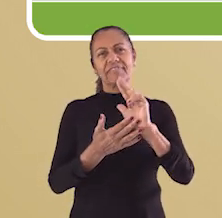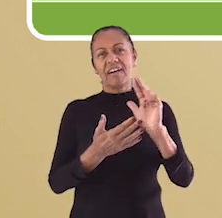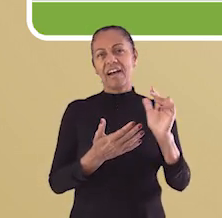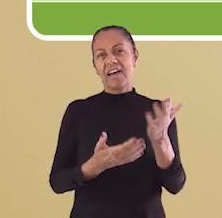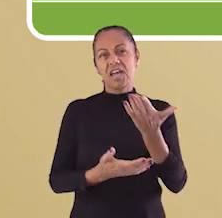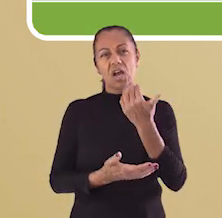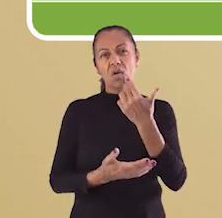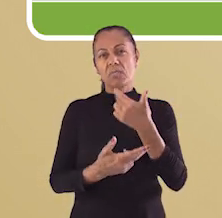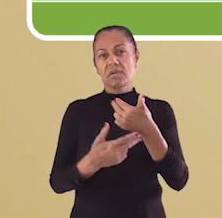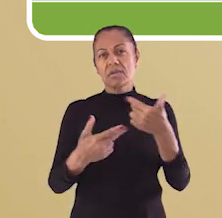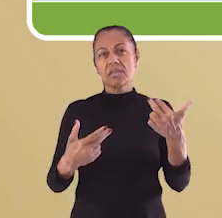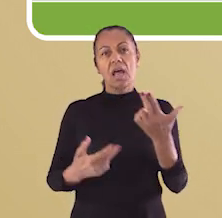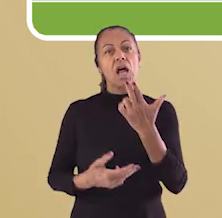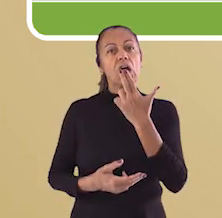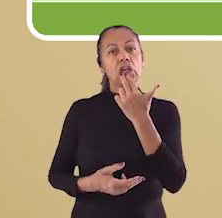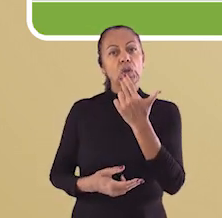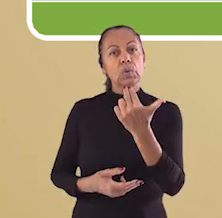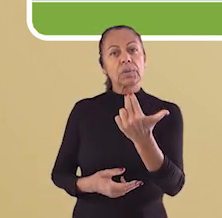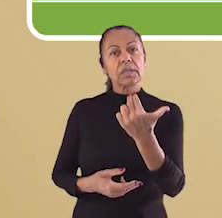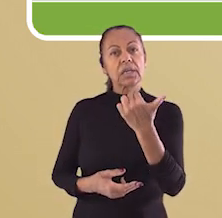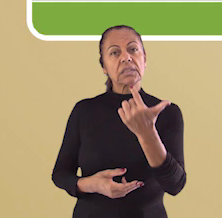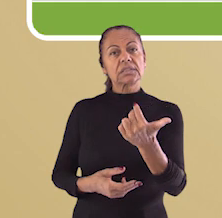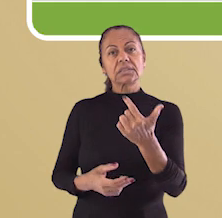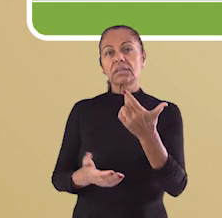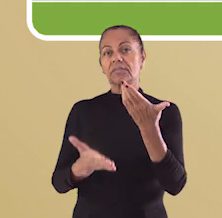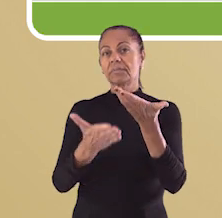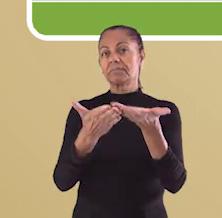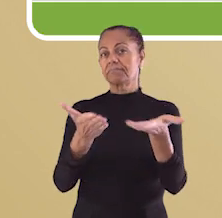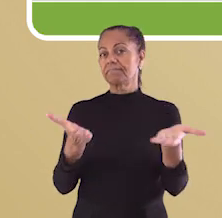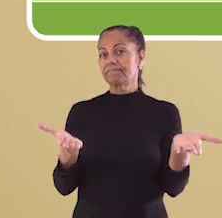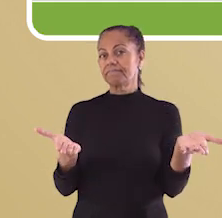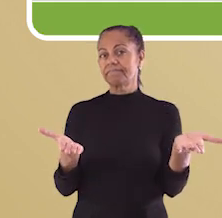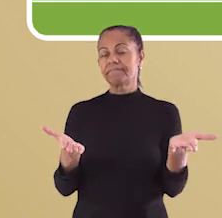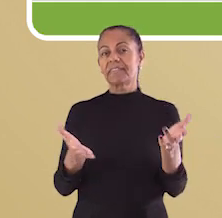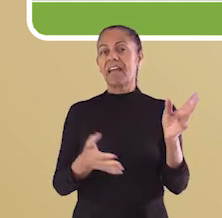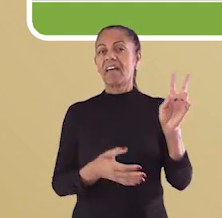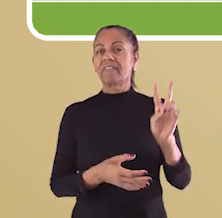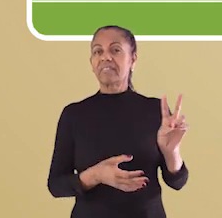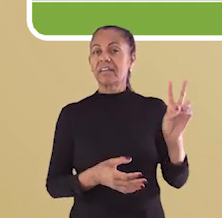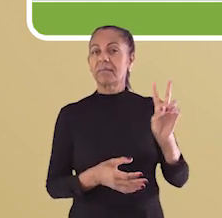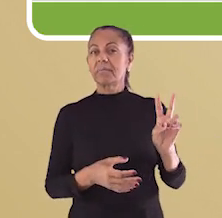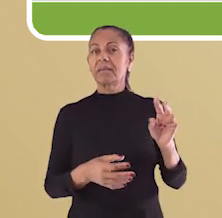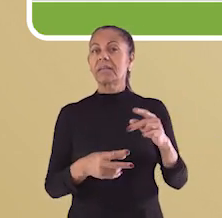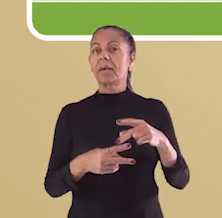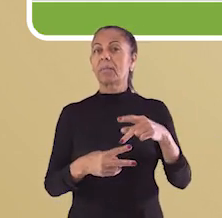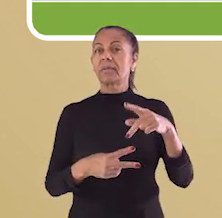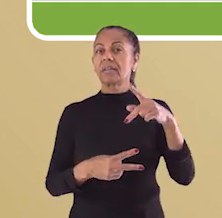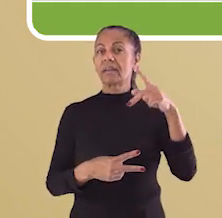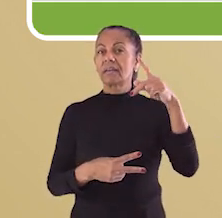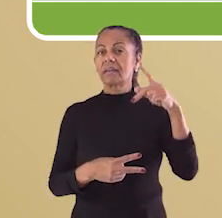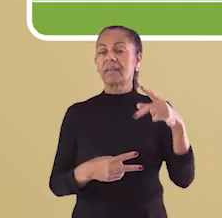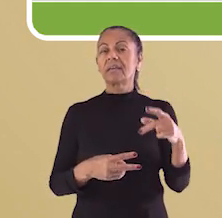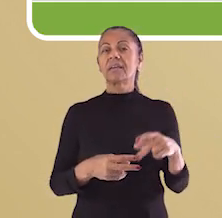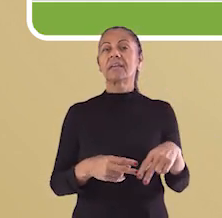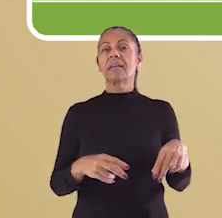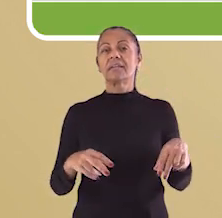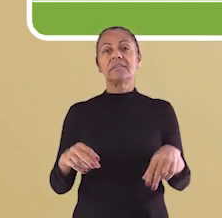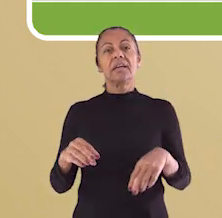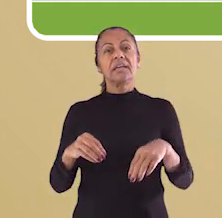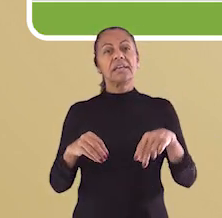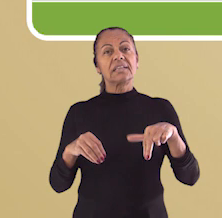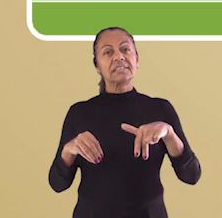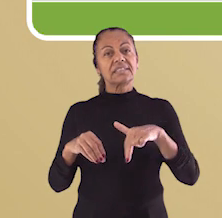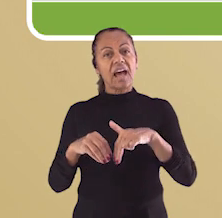pela textura fibrosa. Olha quantos nutrientes ela vai perder por causa disso. Ela vai ter uma perda muito grande de vitaminas, proteínas e